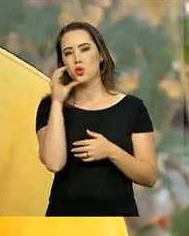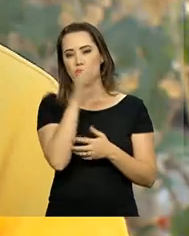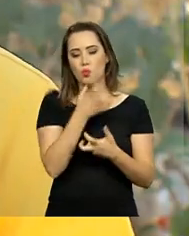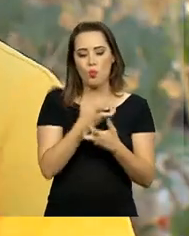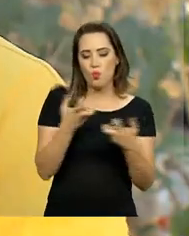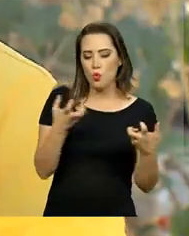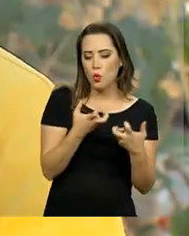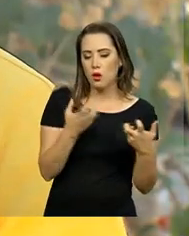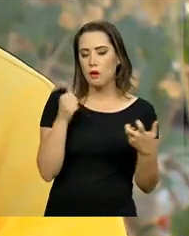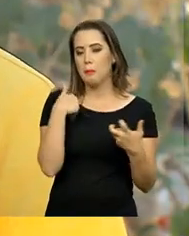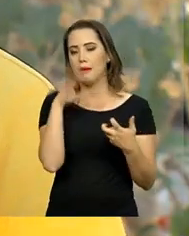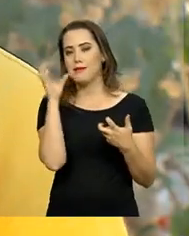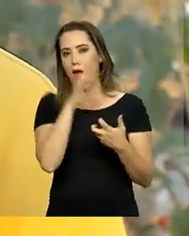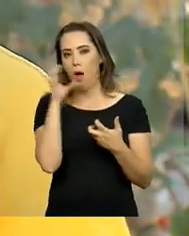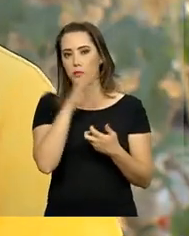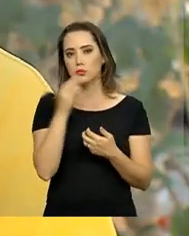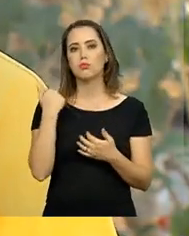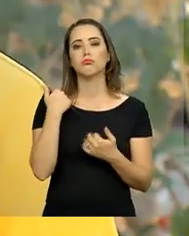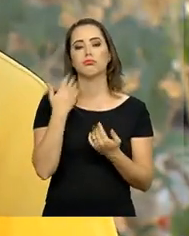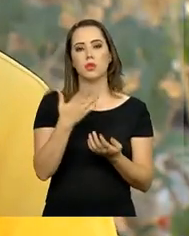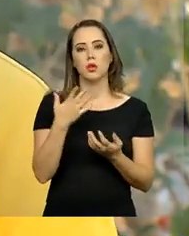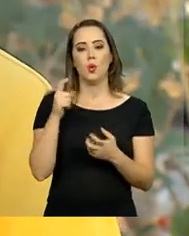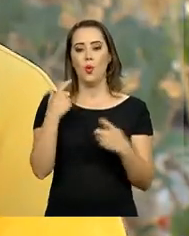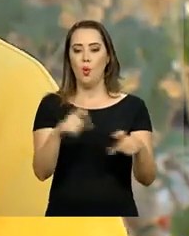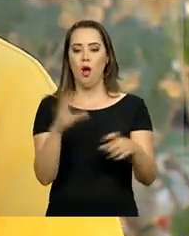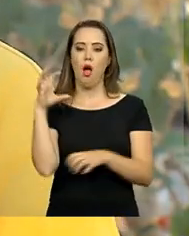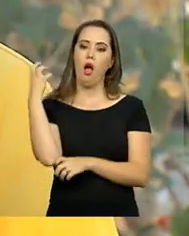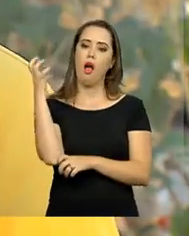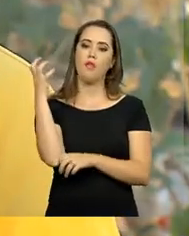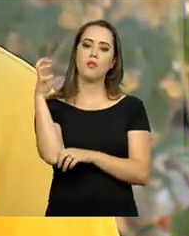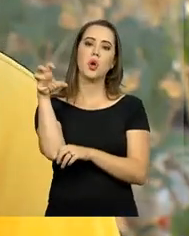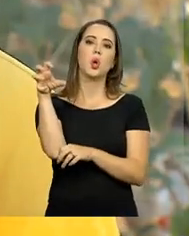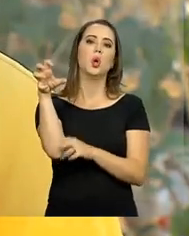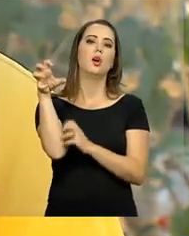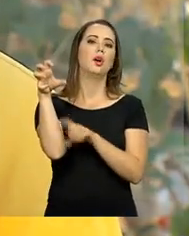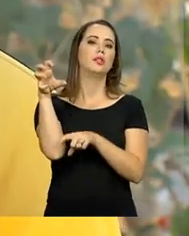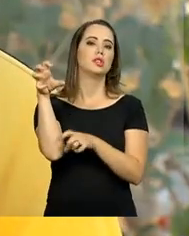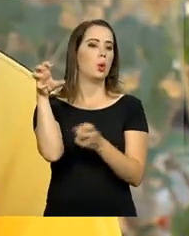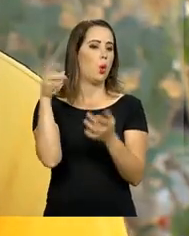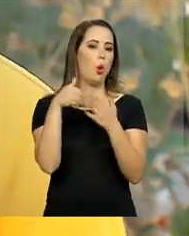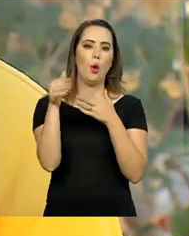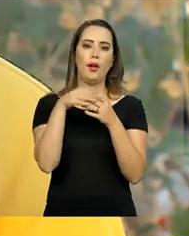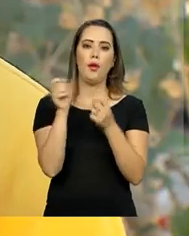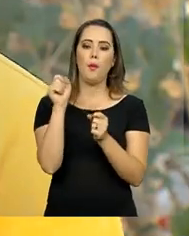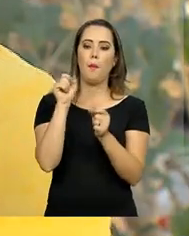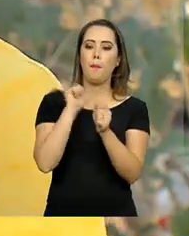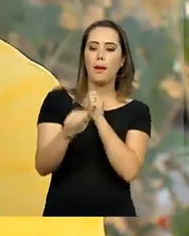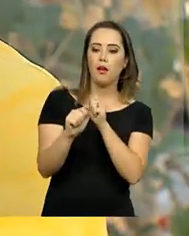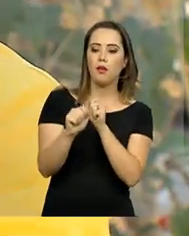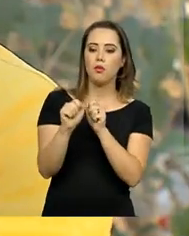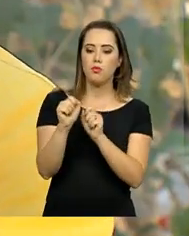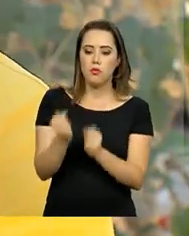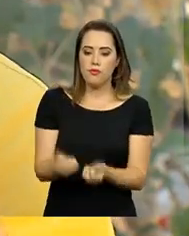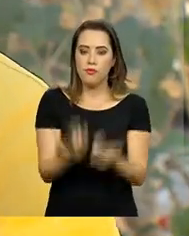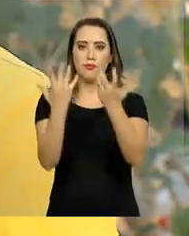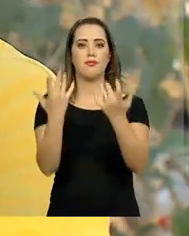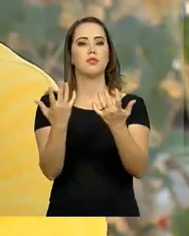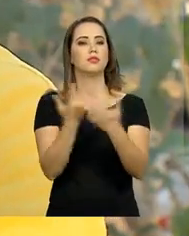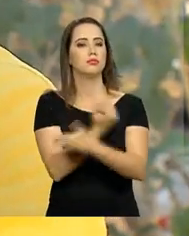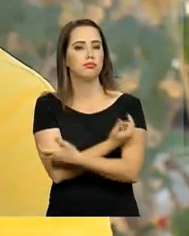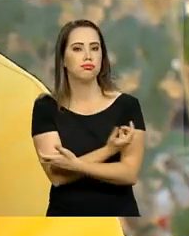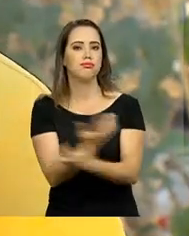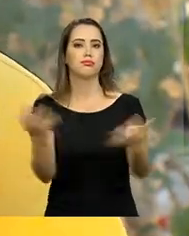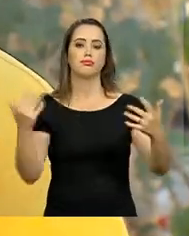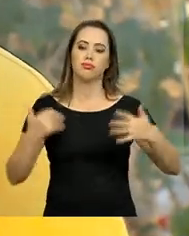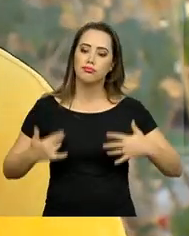tome proporções grandes mais rápido a vegetação está seca então qualquer faísca qualquer fagulha ele provoca o incêndio isso